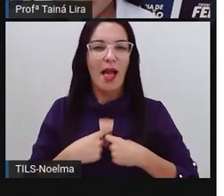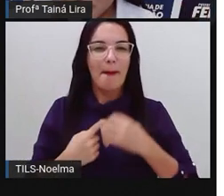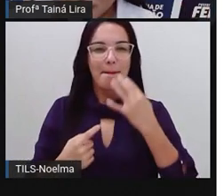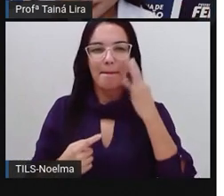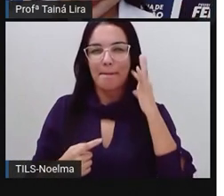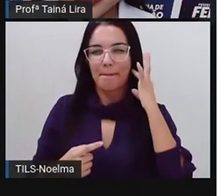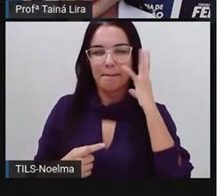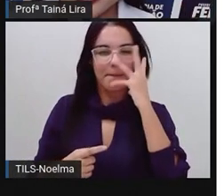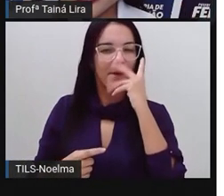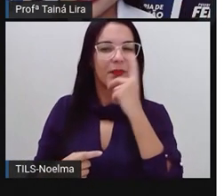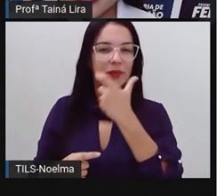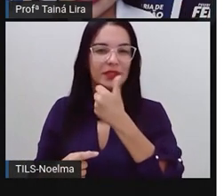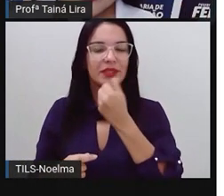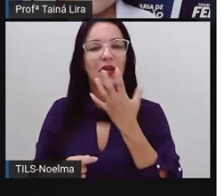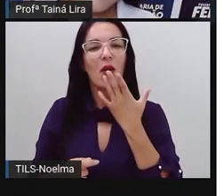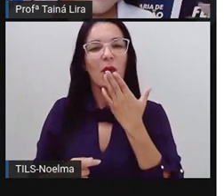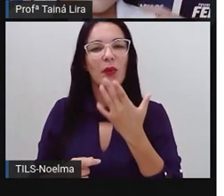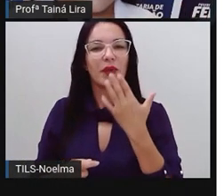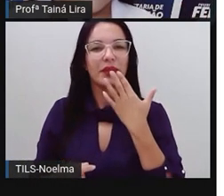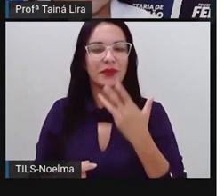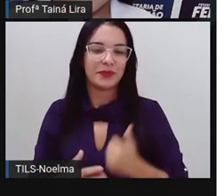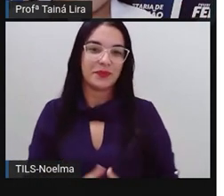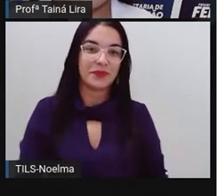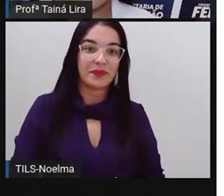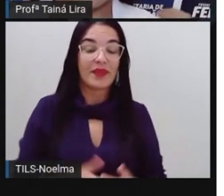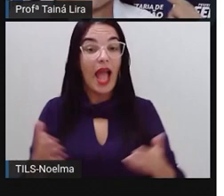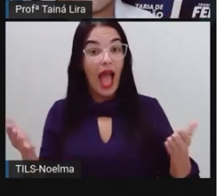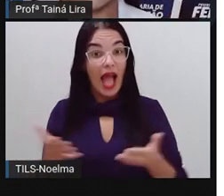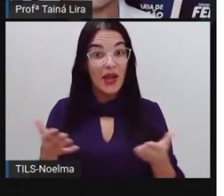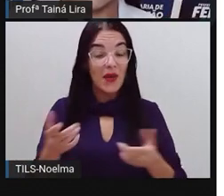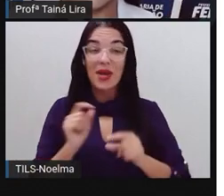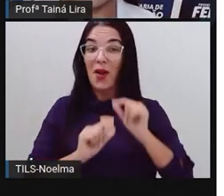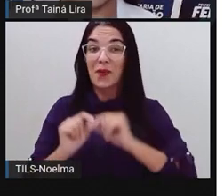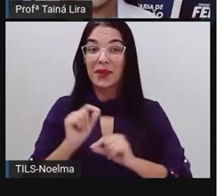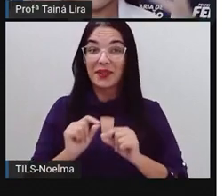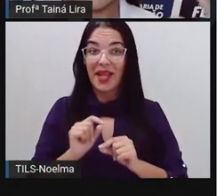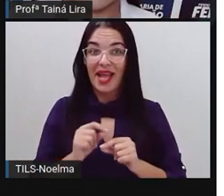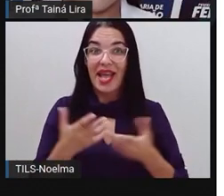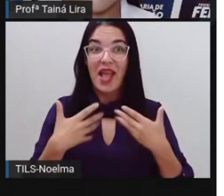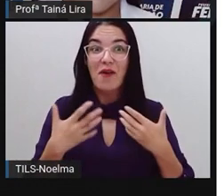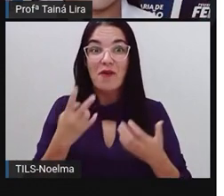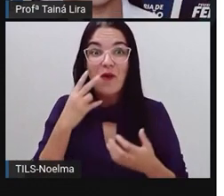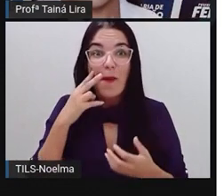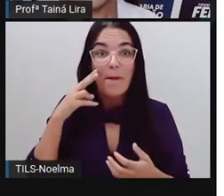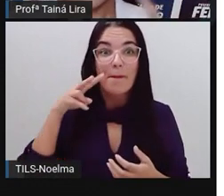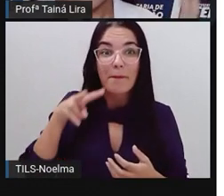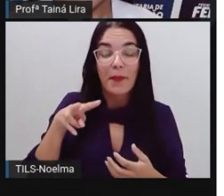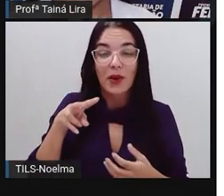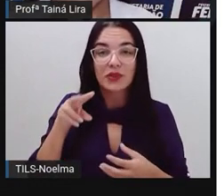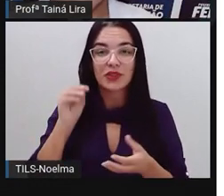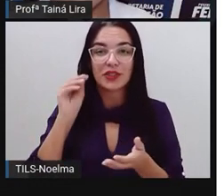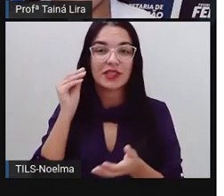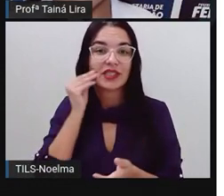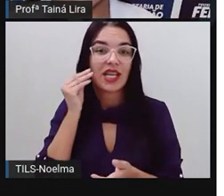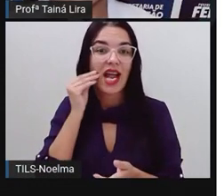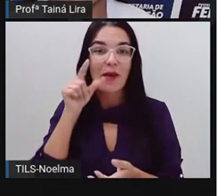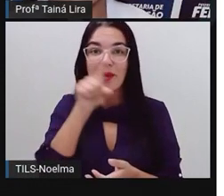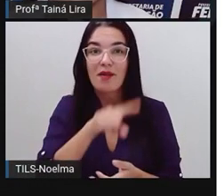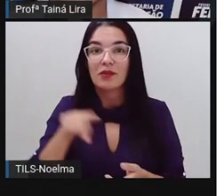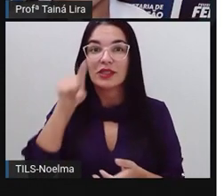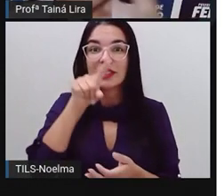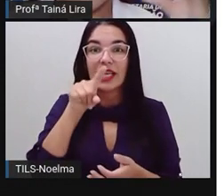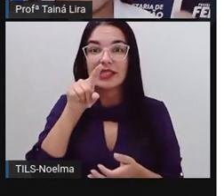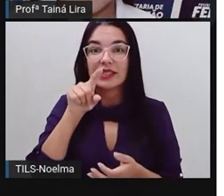certo a e agora a pro vai é mostrar para vocês a África